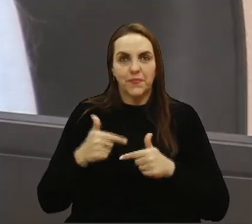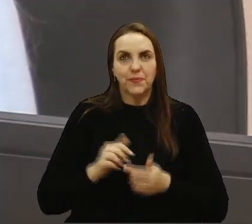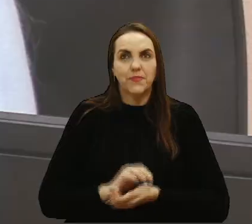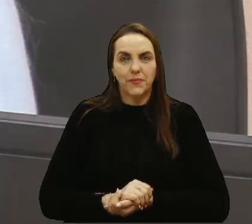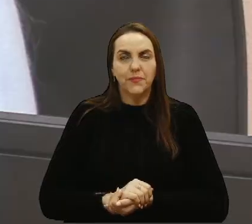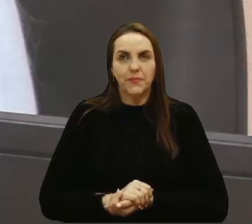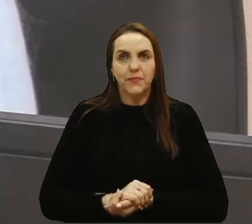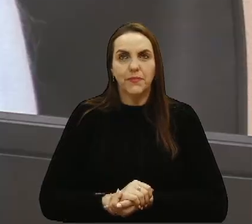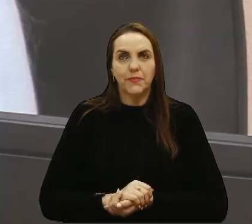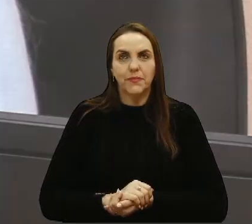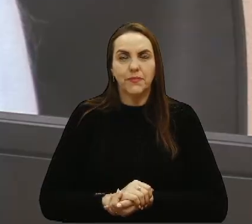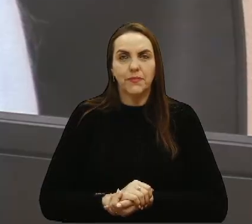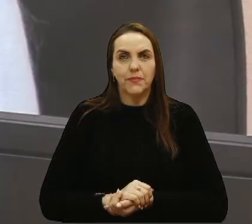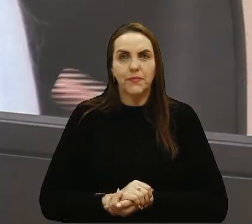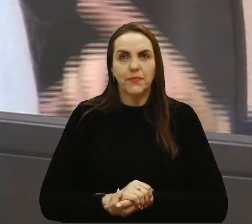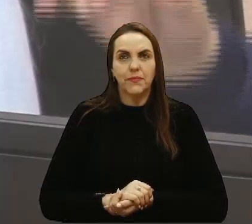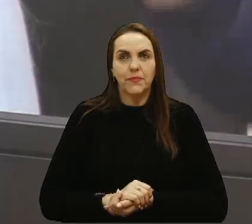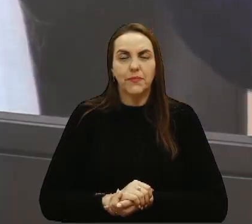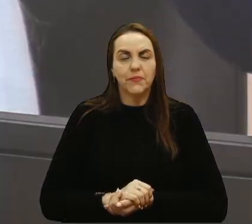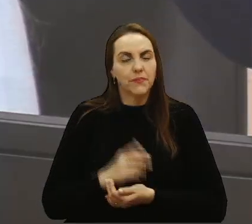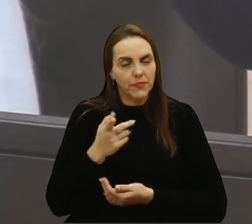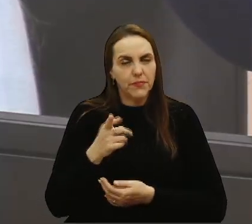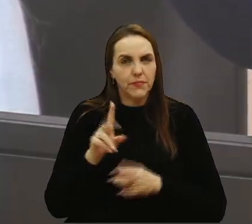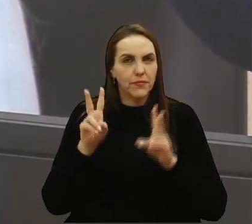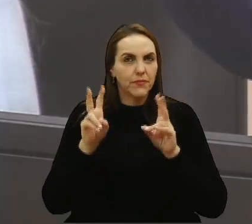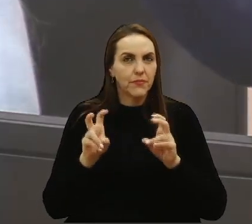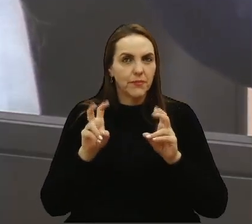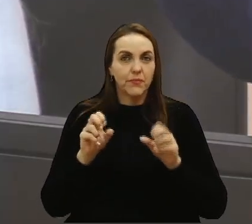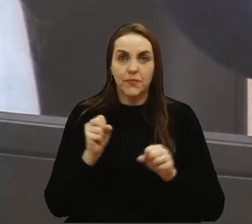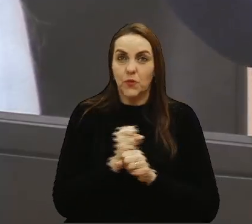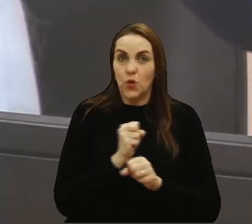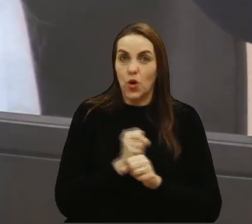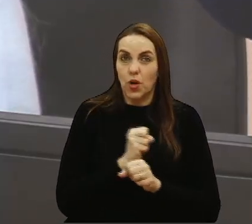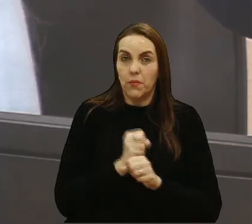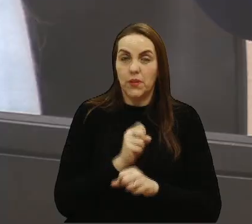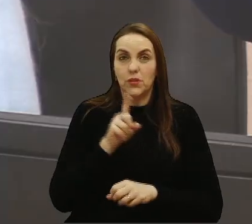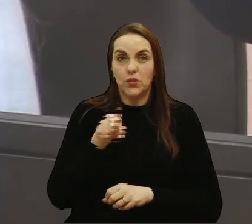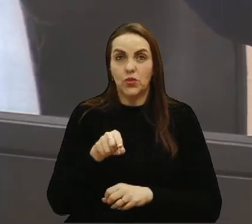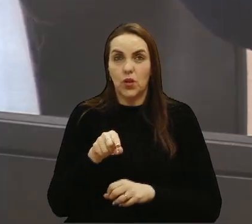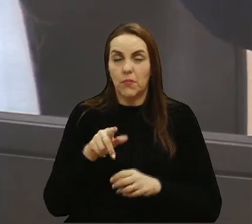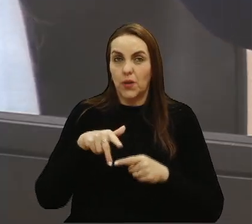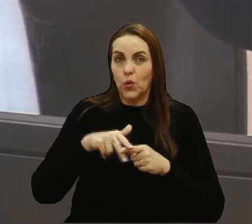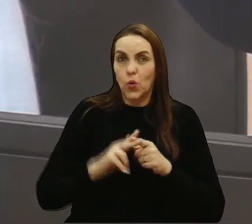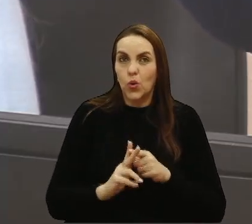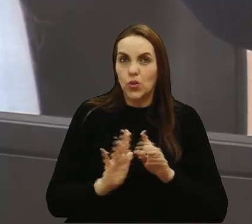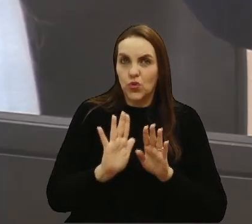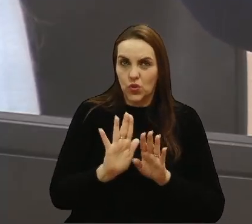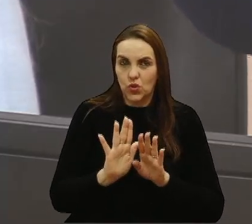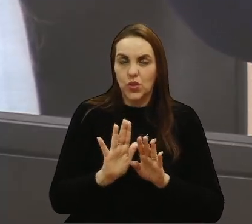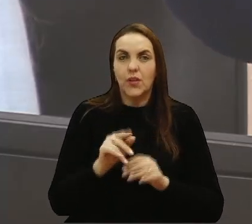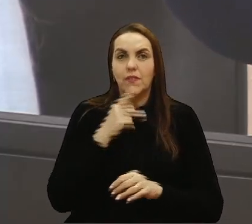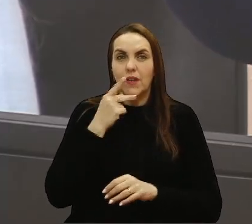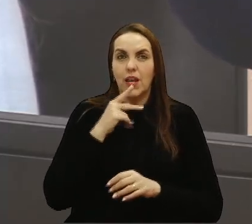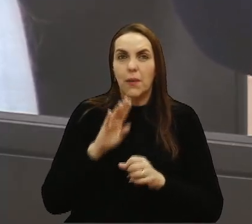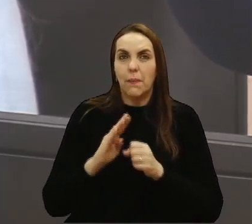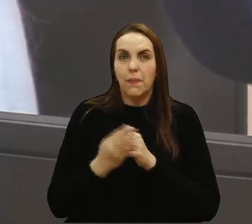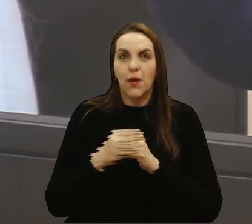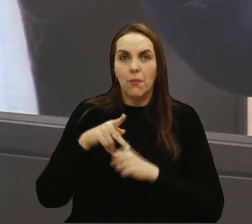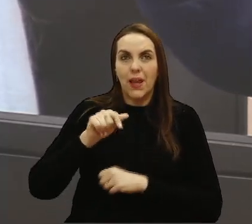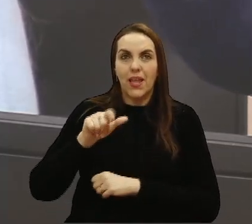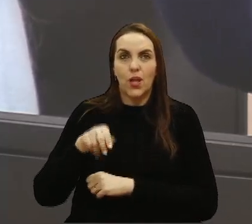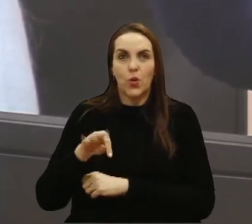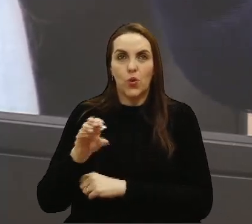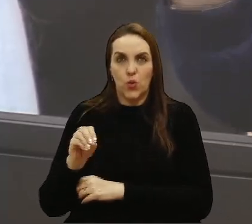O senhor está trazendo aqui essas questões das obras, só uma correção, vereador. O senhor me falava no Planalto, mas a vereador Marcial Pisoni é na